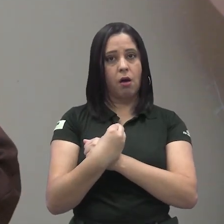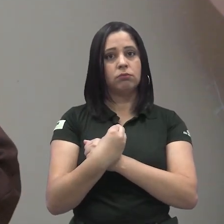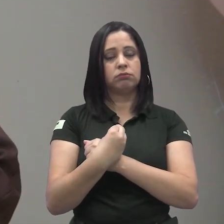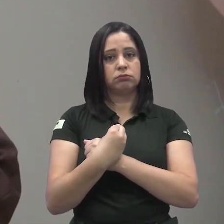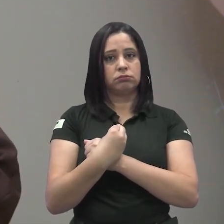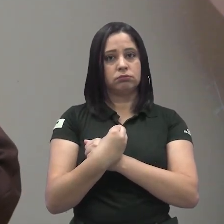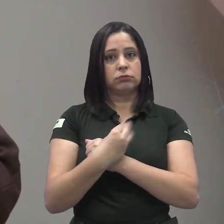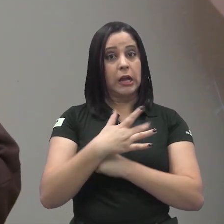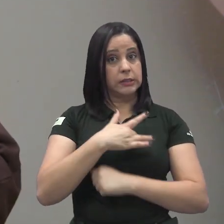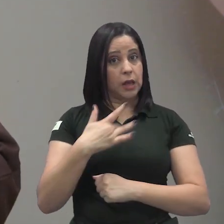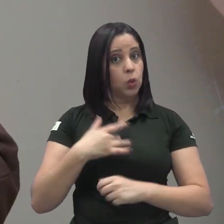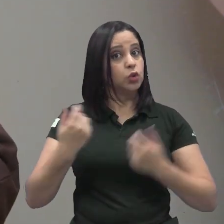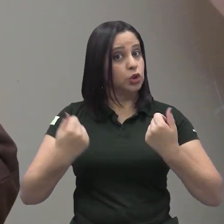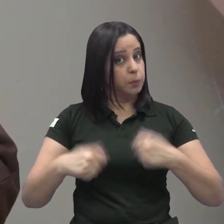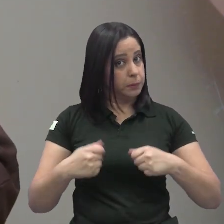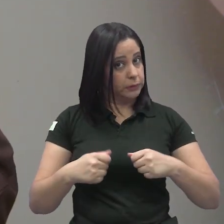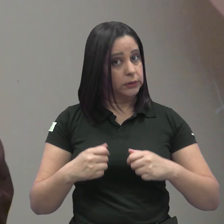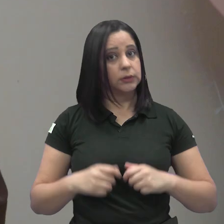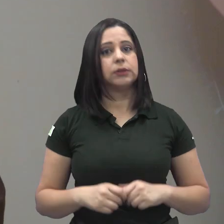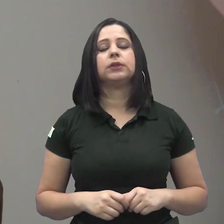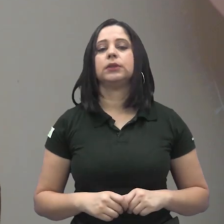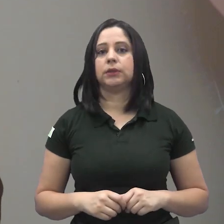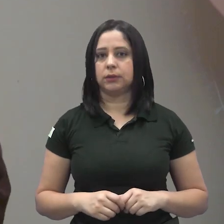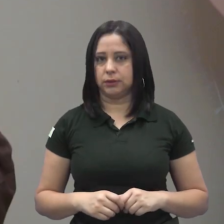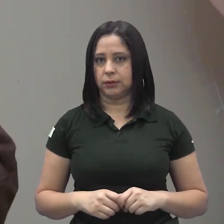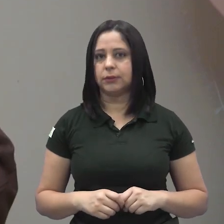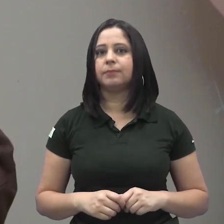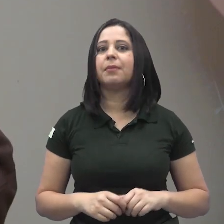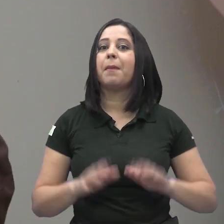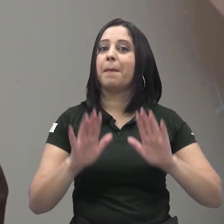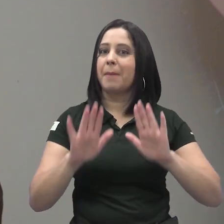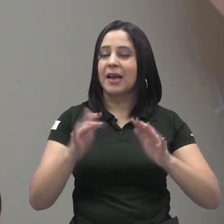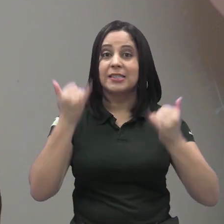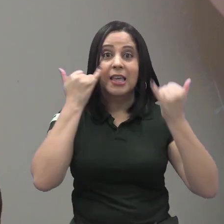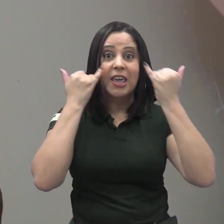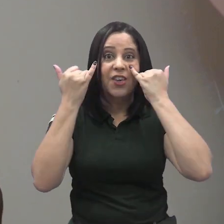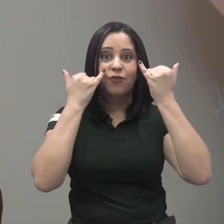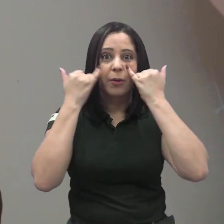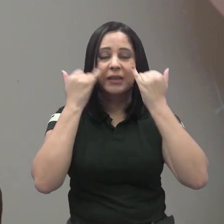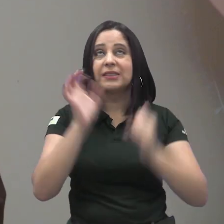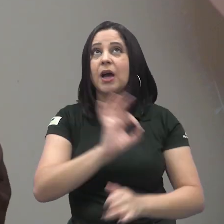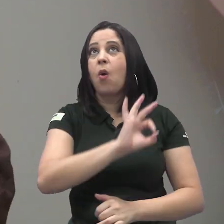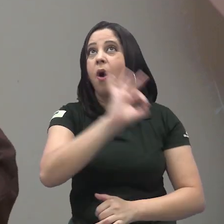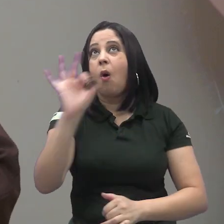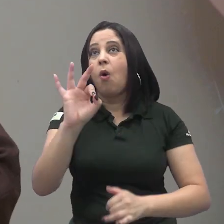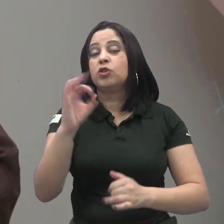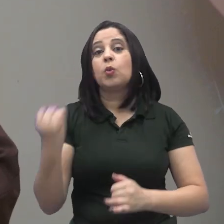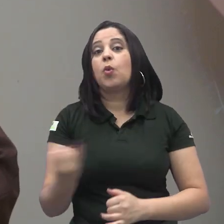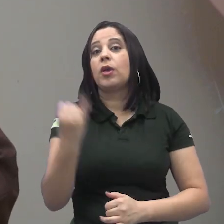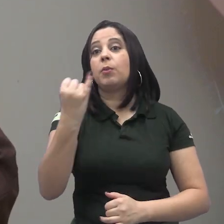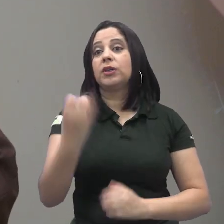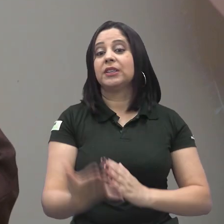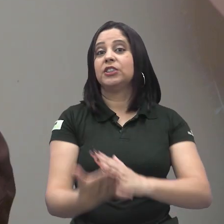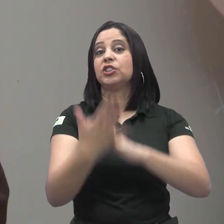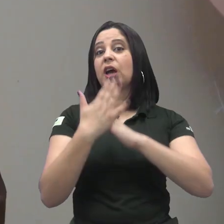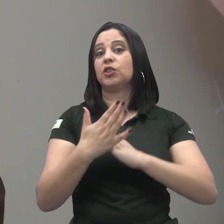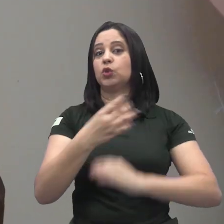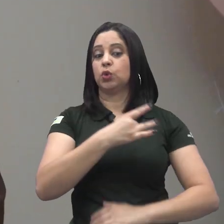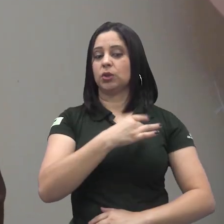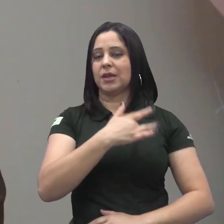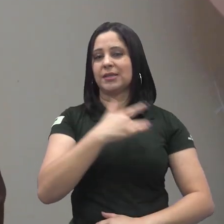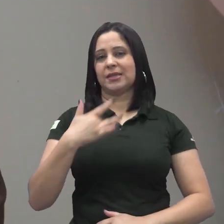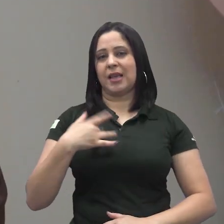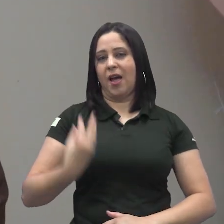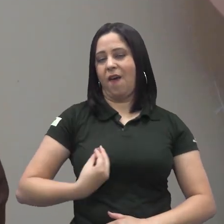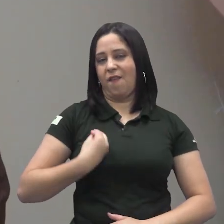ser silenciosa, mas a informação, ela faz barulho e salva vidas. Então, fica o convite. Se